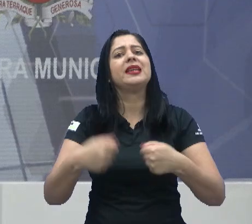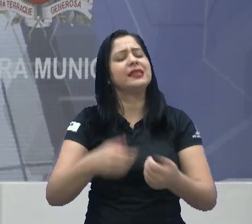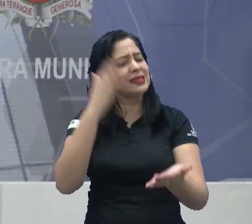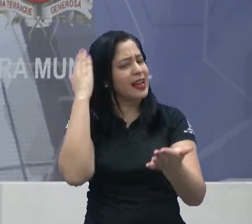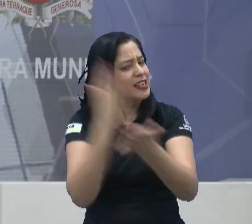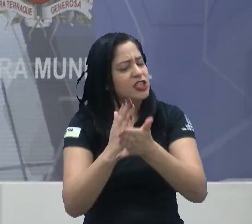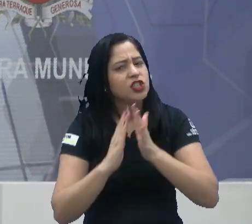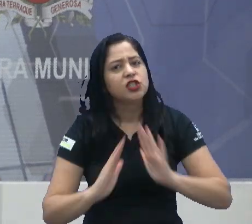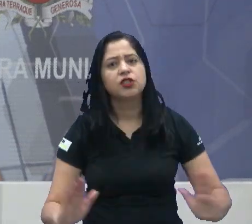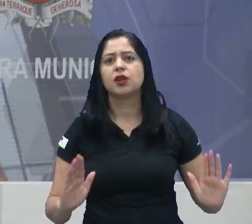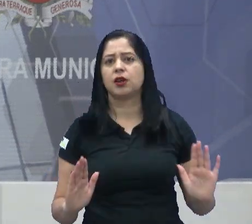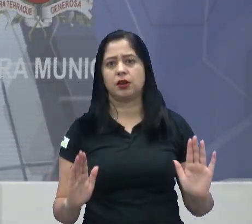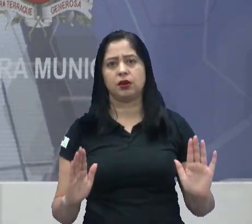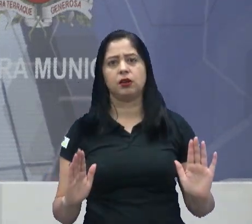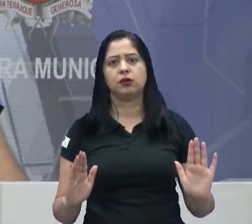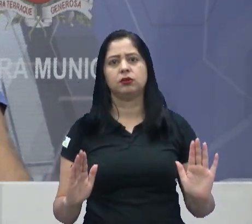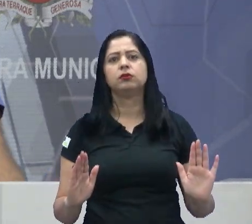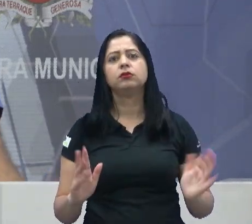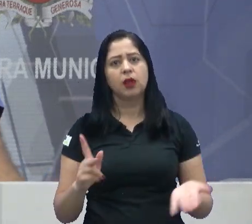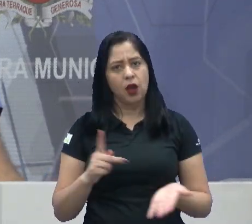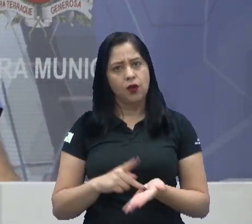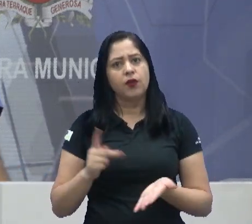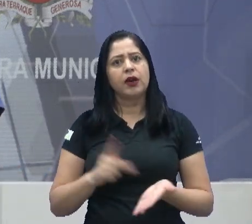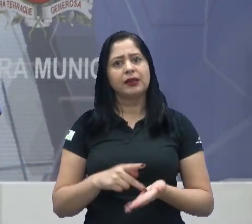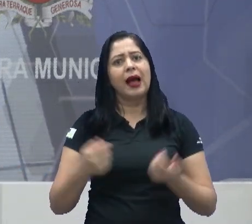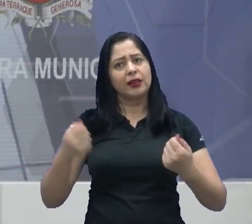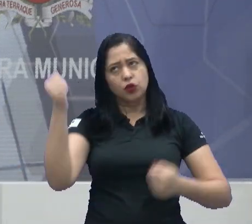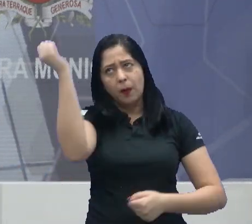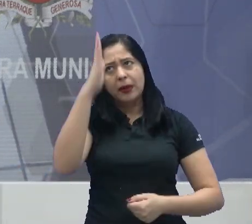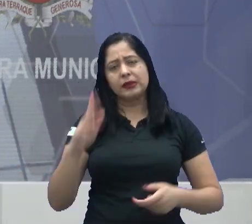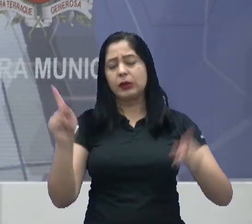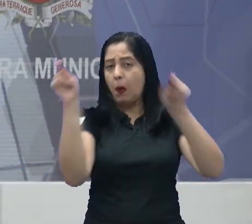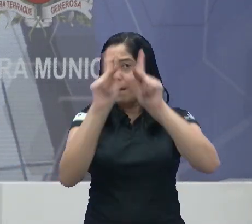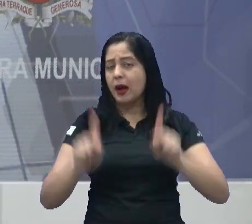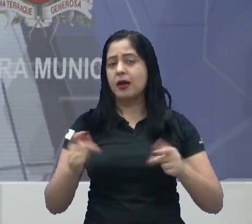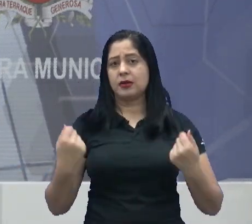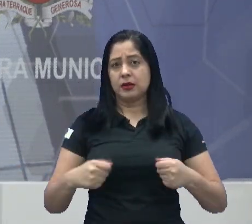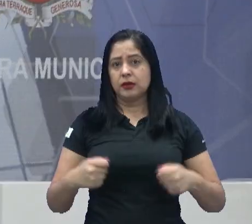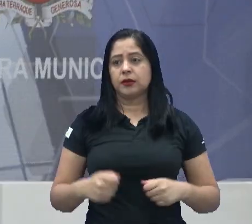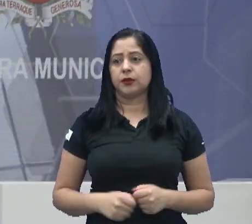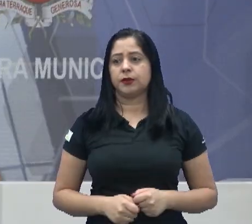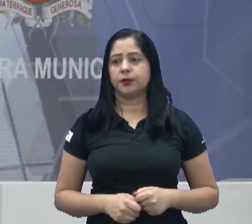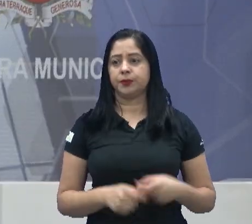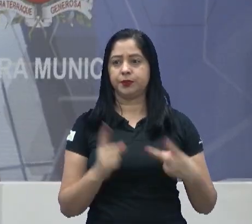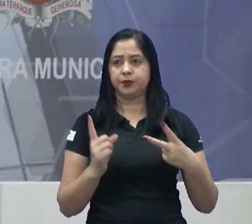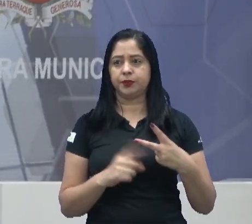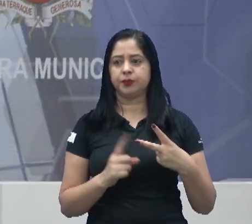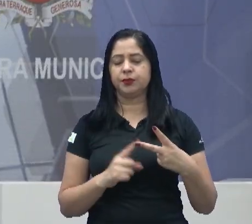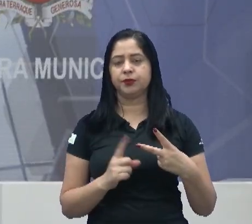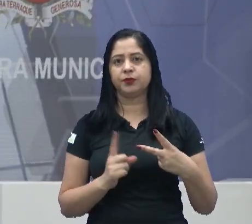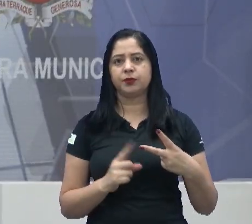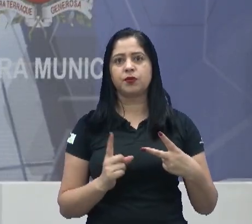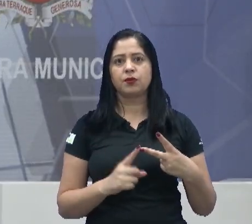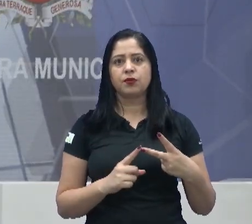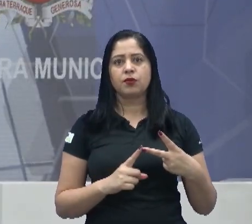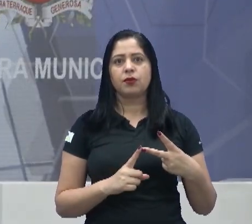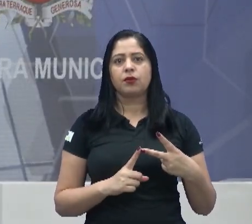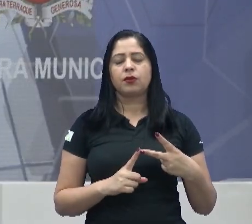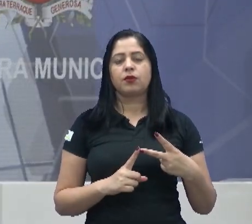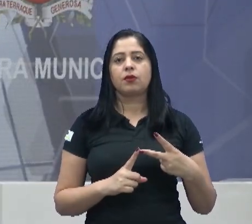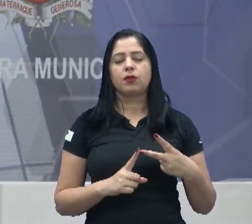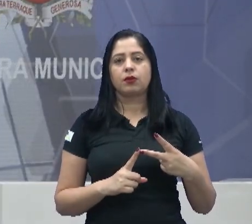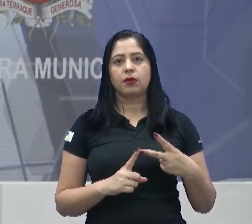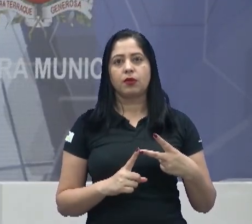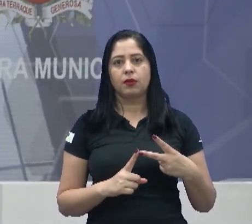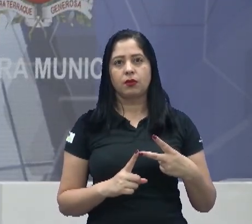e trazer de verdade a paz para o nosso país. Mas mudo de assunto, senhores vereadores, para falar